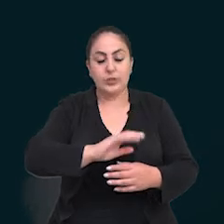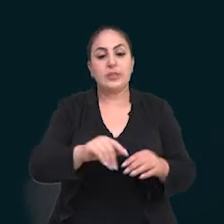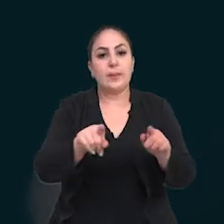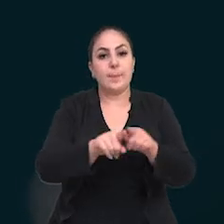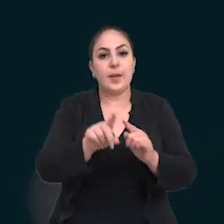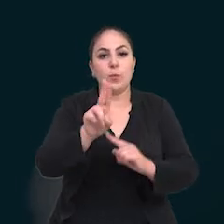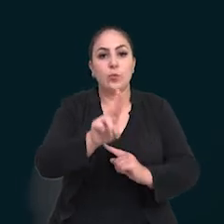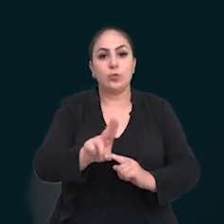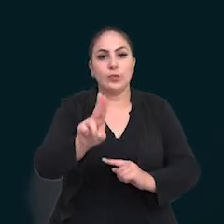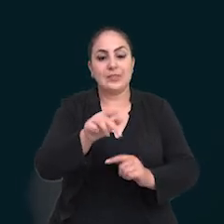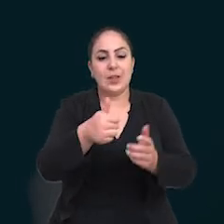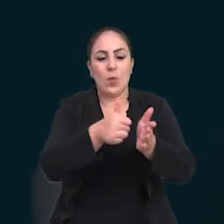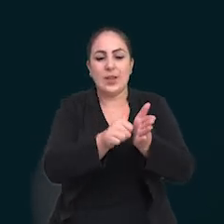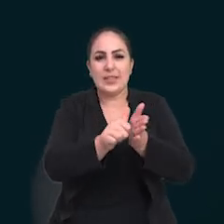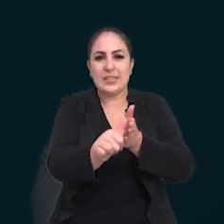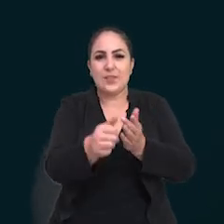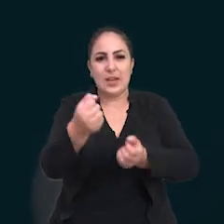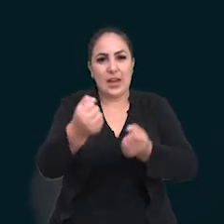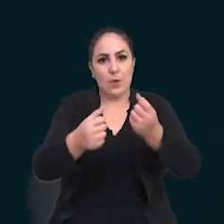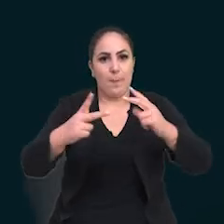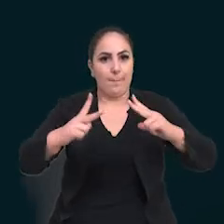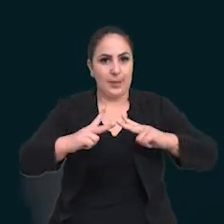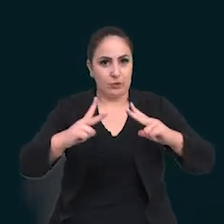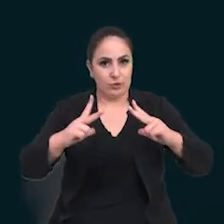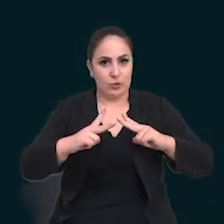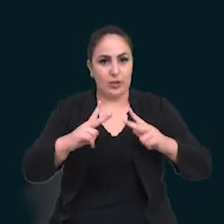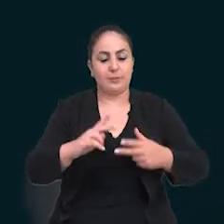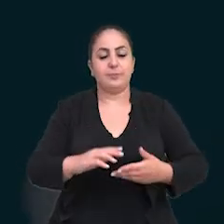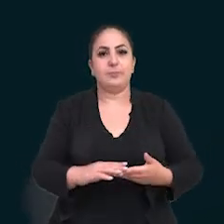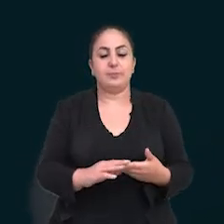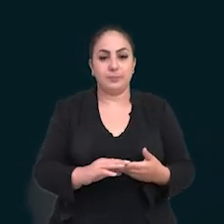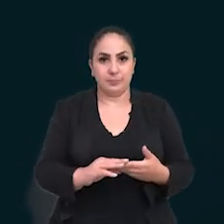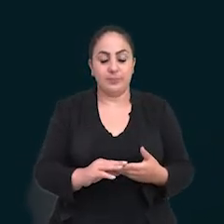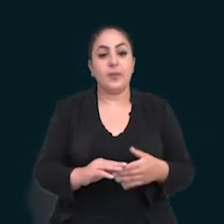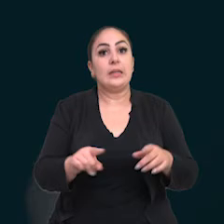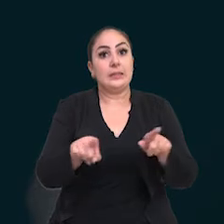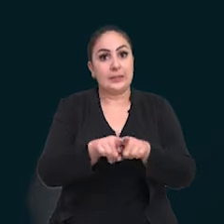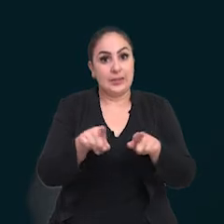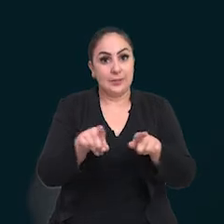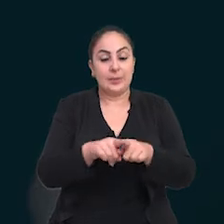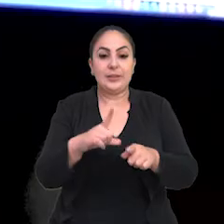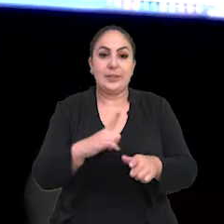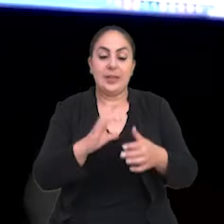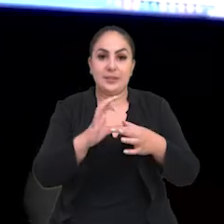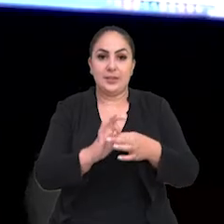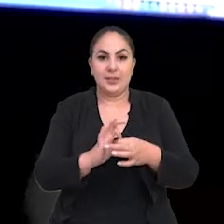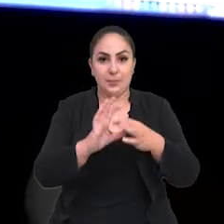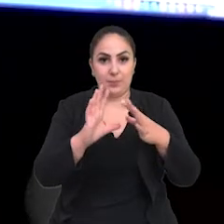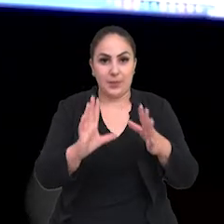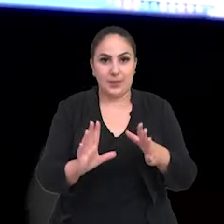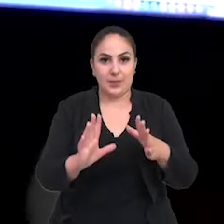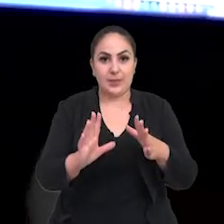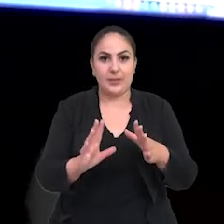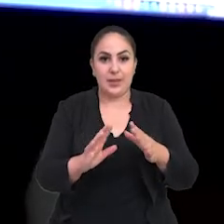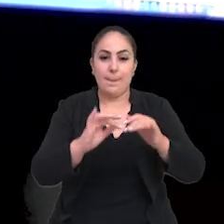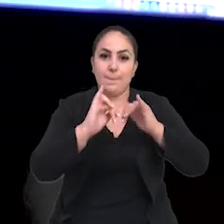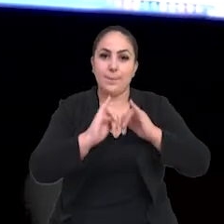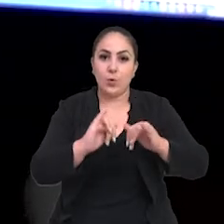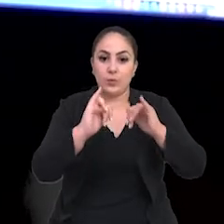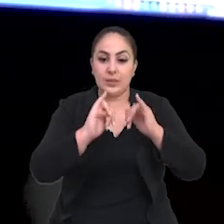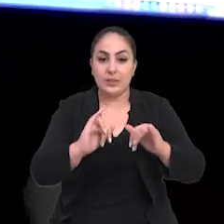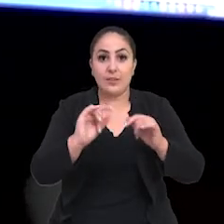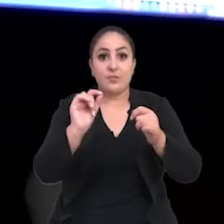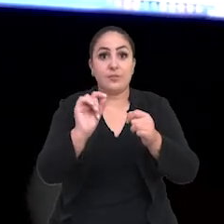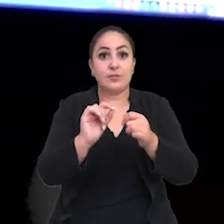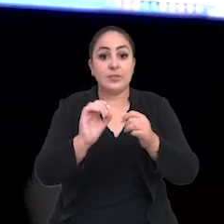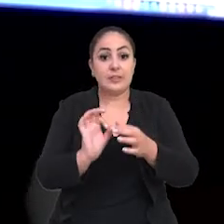broches e a utilização de adesivos em veículos particulares. Também está autorizada a propaganda